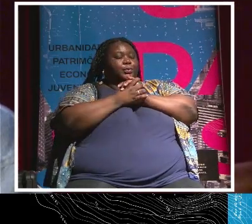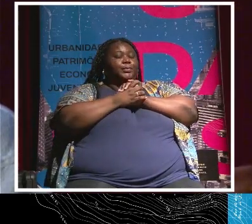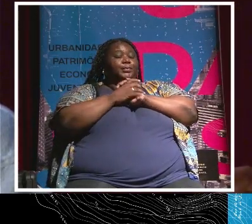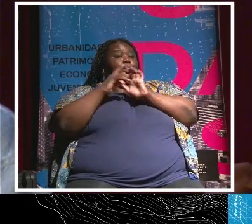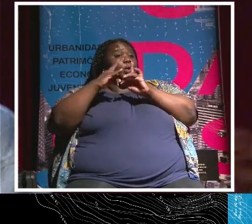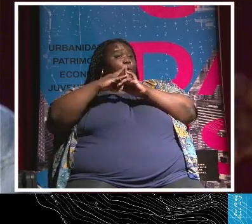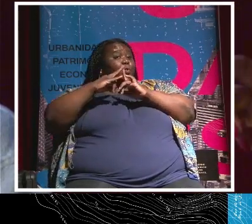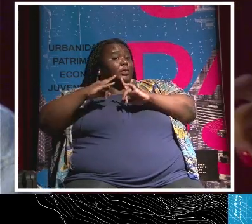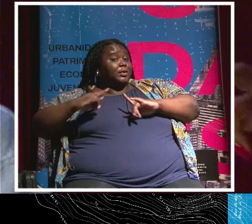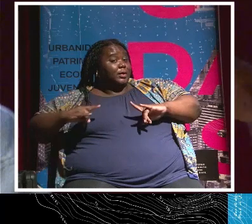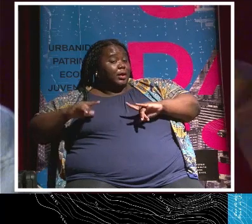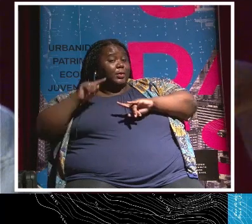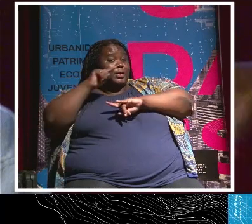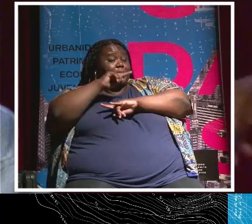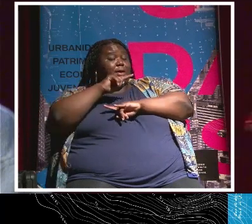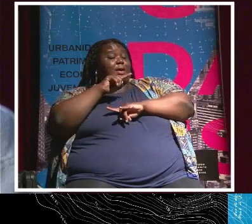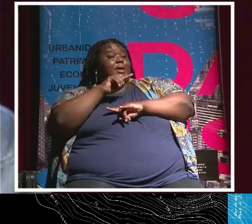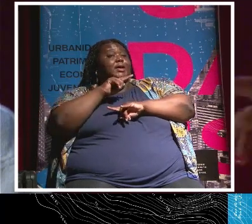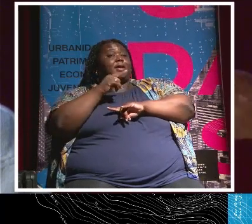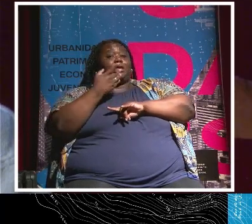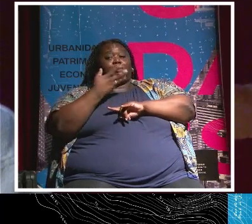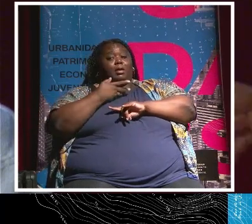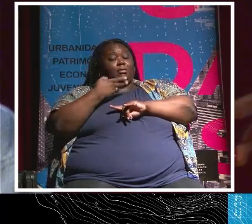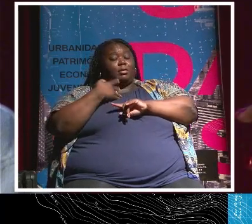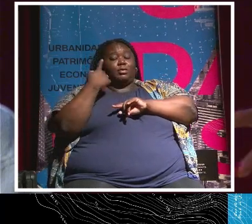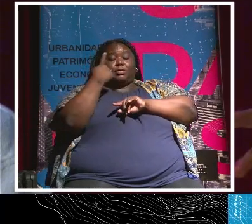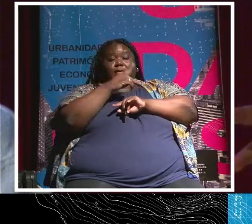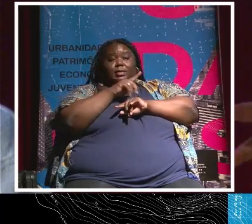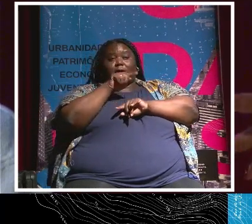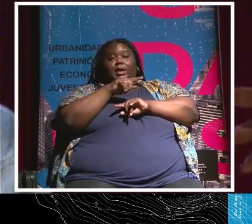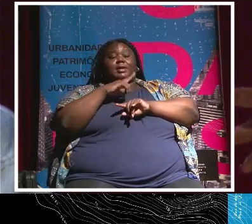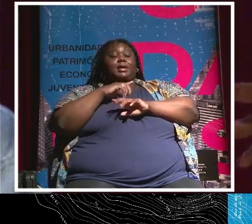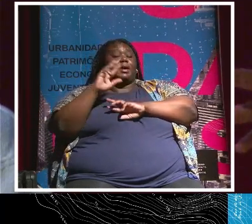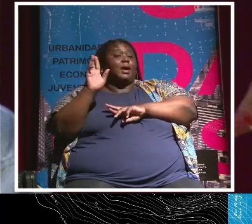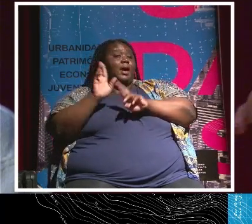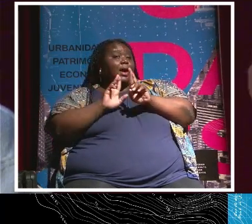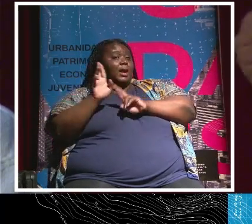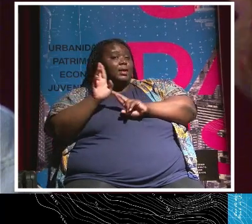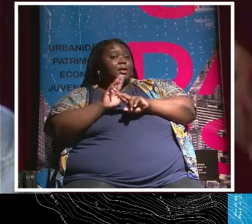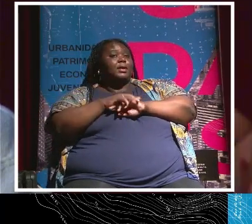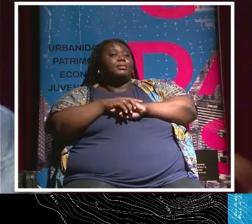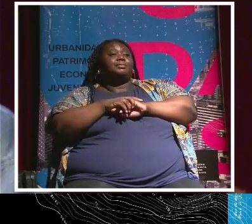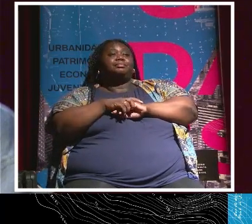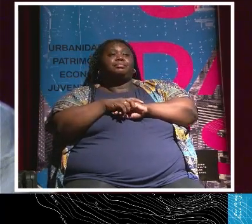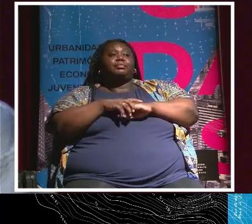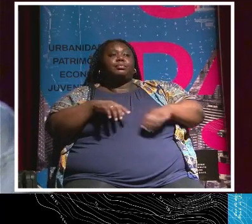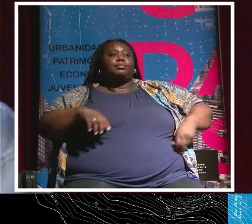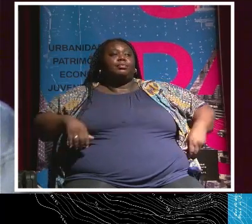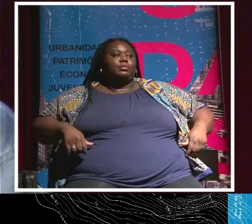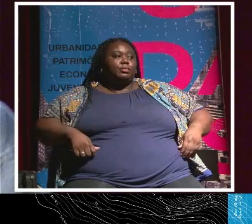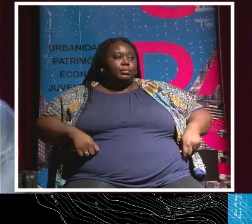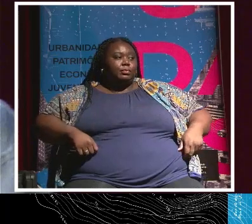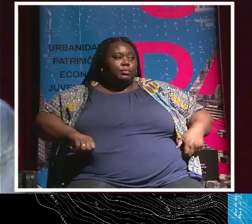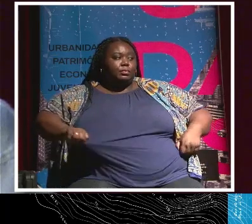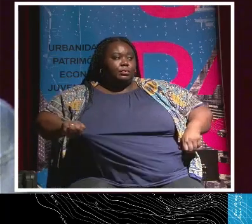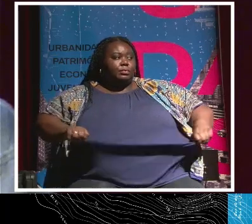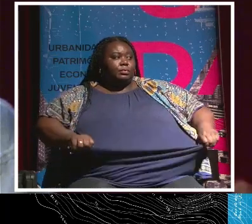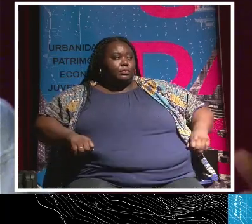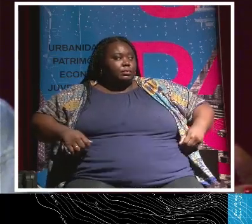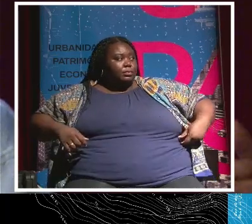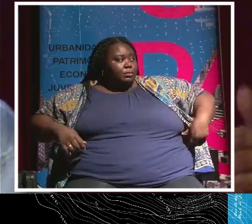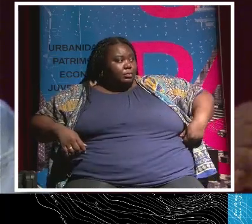circo, que ele e os companheiros dele estabelecem relação, a partir do trabalho da